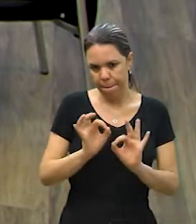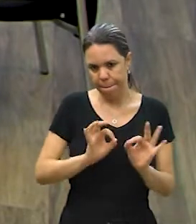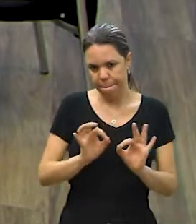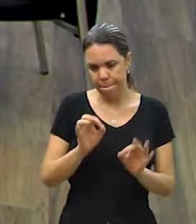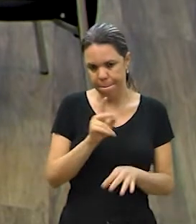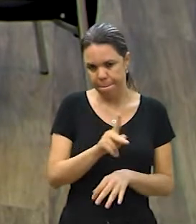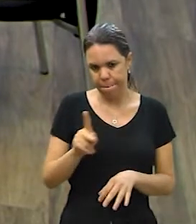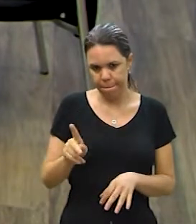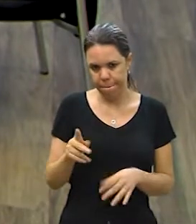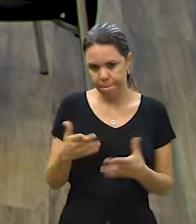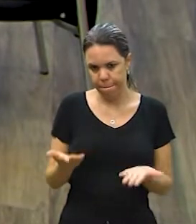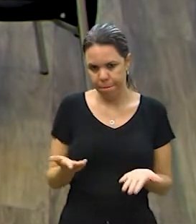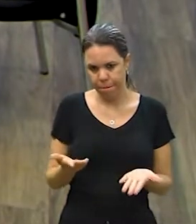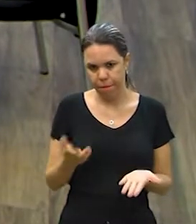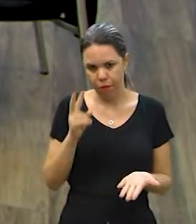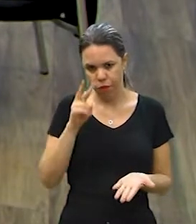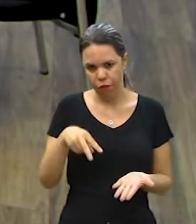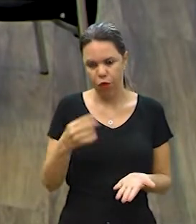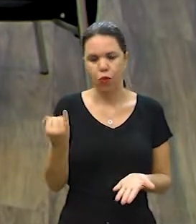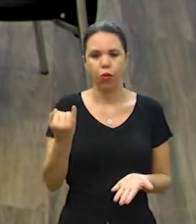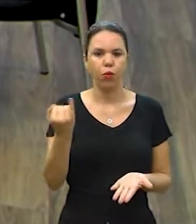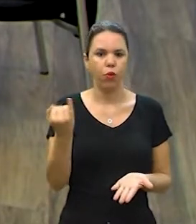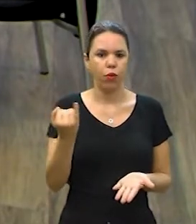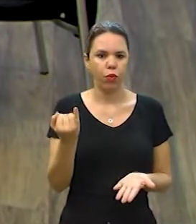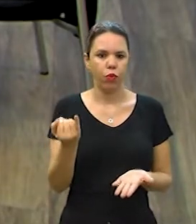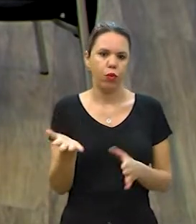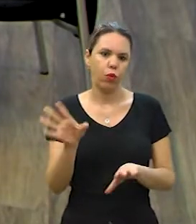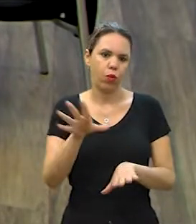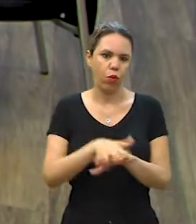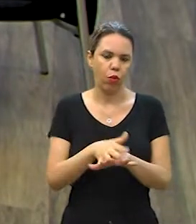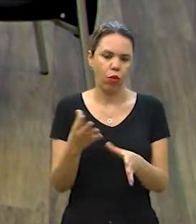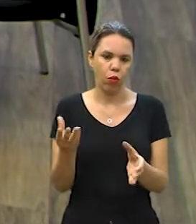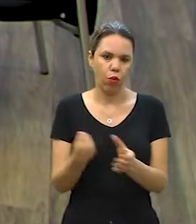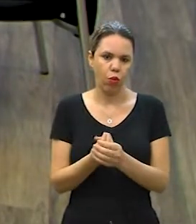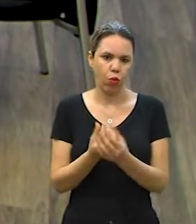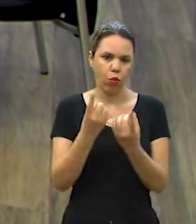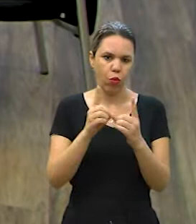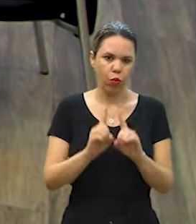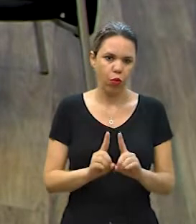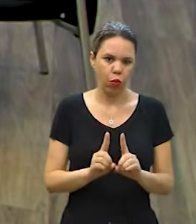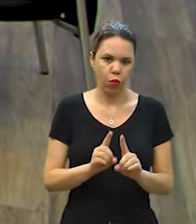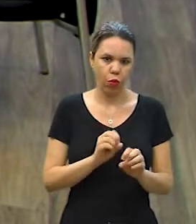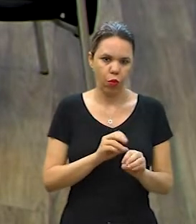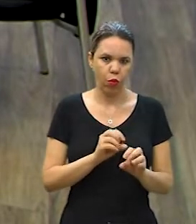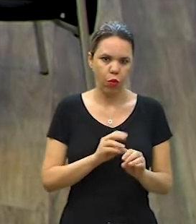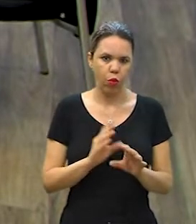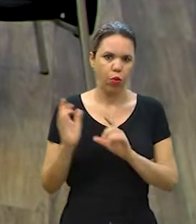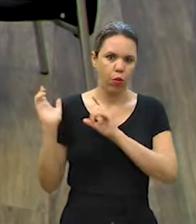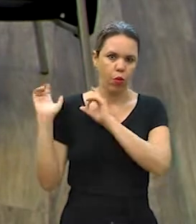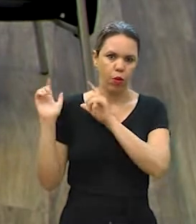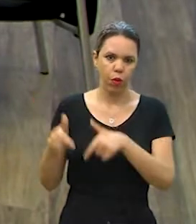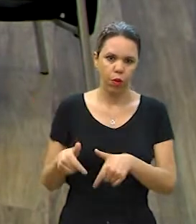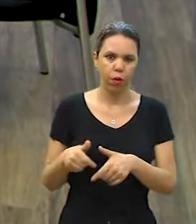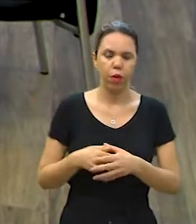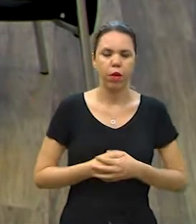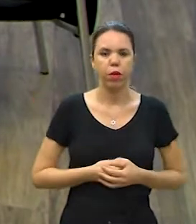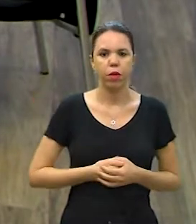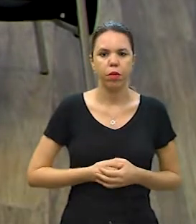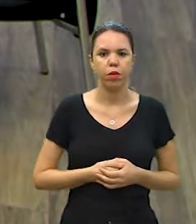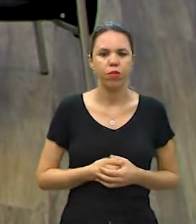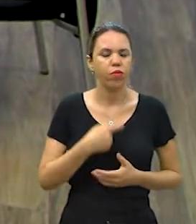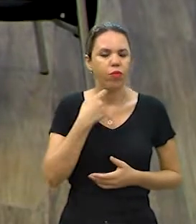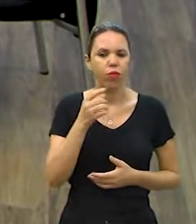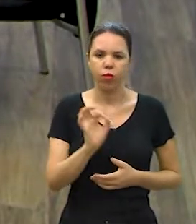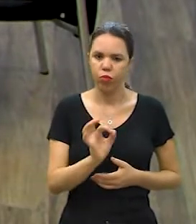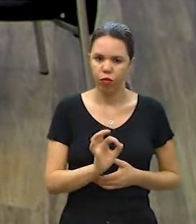preparação para esse professor e você vê como importante essa inclusão das pessoas com deficiência neste ensino regular? Não